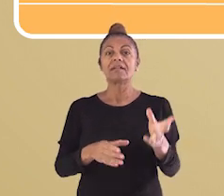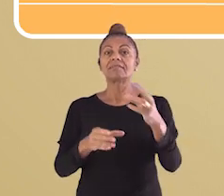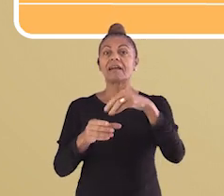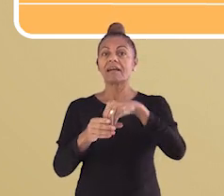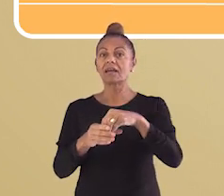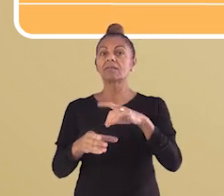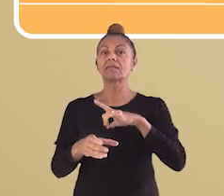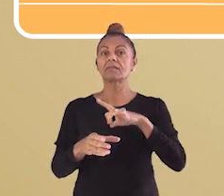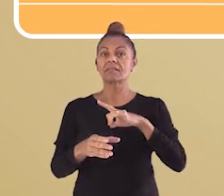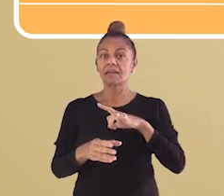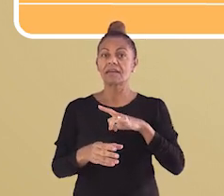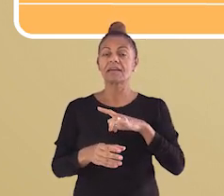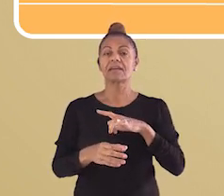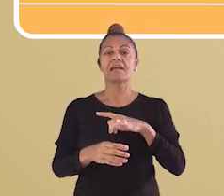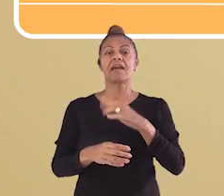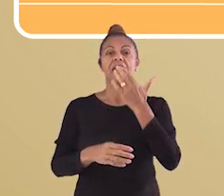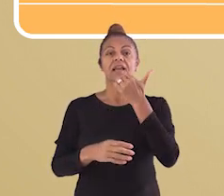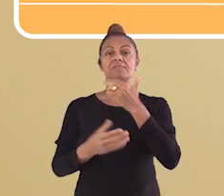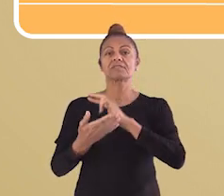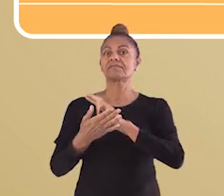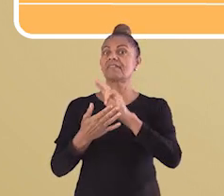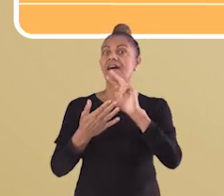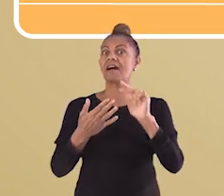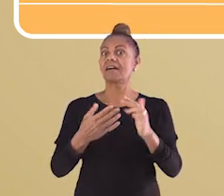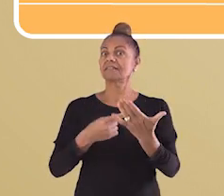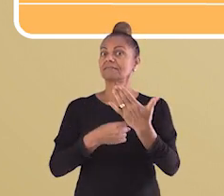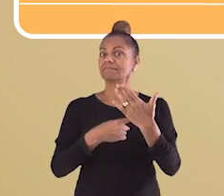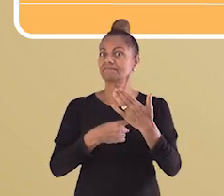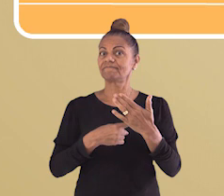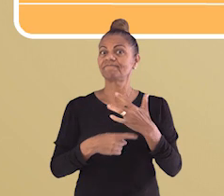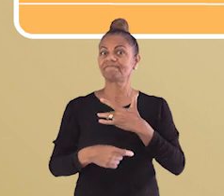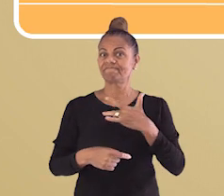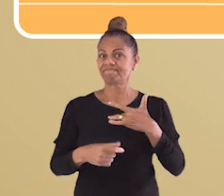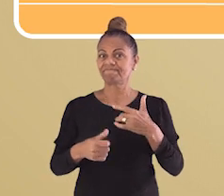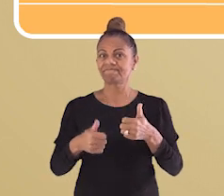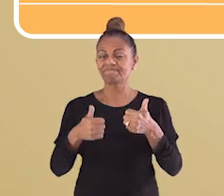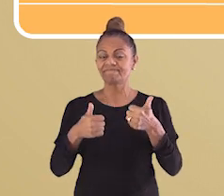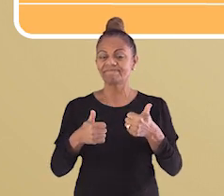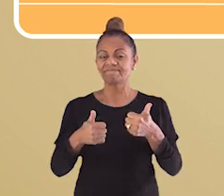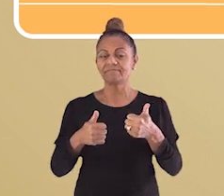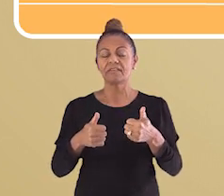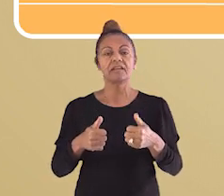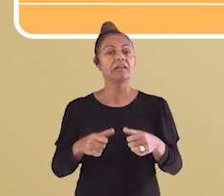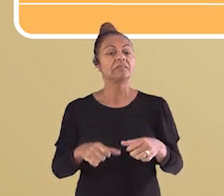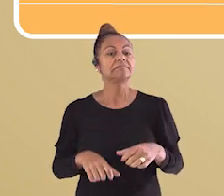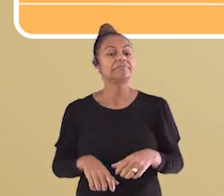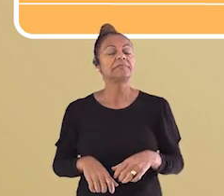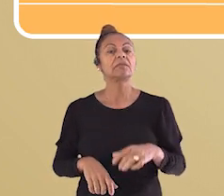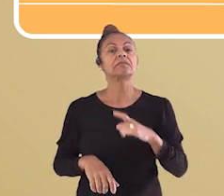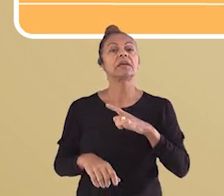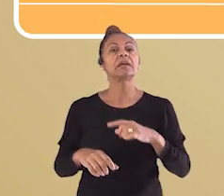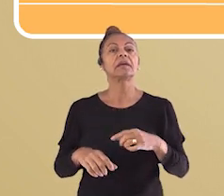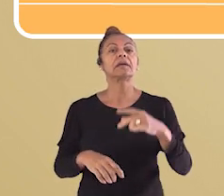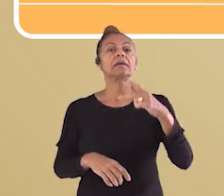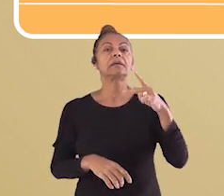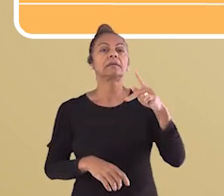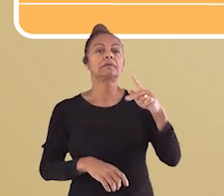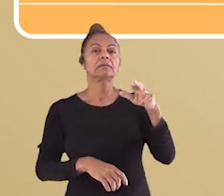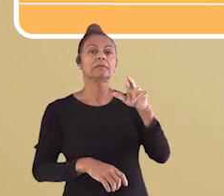ali, e vamos começar pelos macronutrientes, falando das proteínas. As proteínas têm relação com a construção